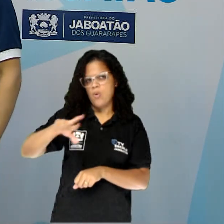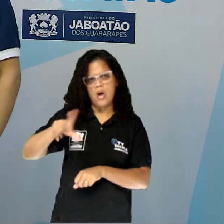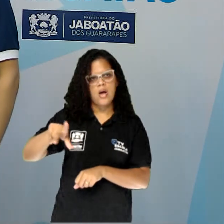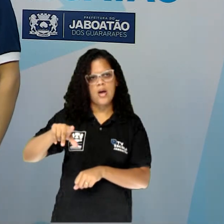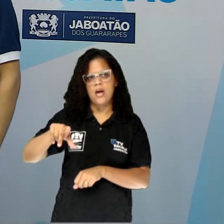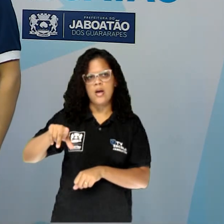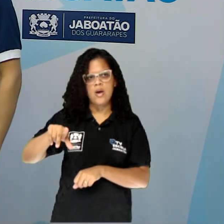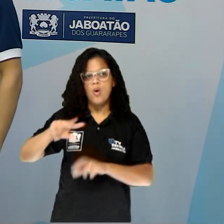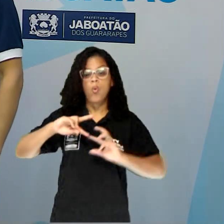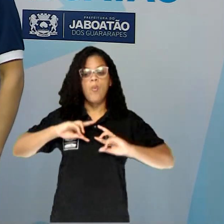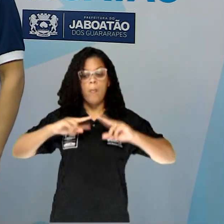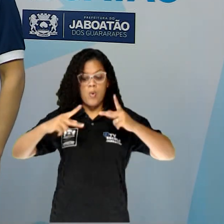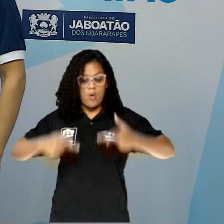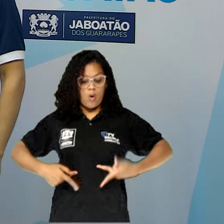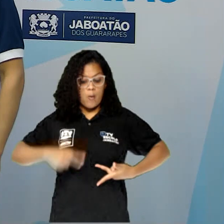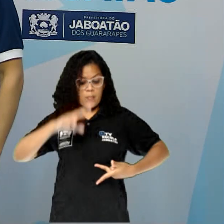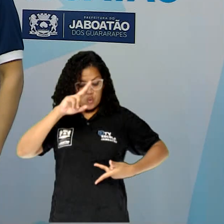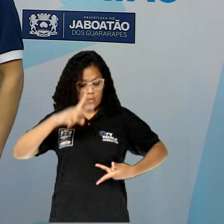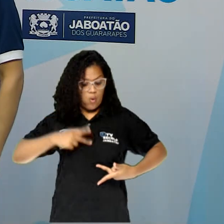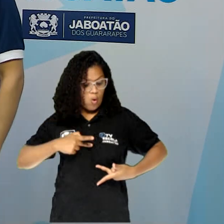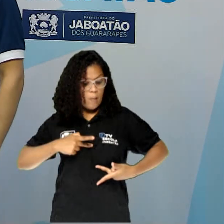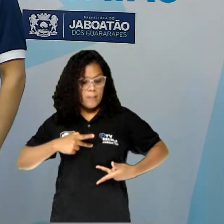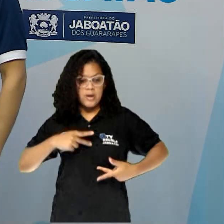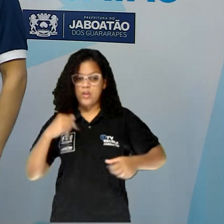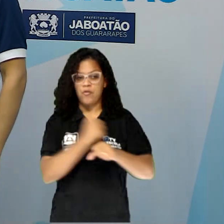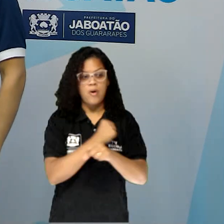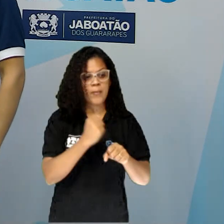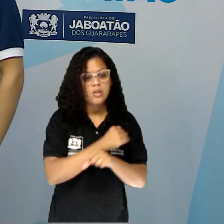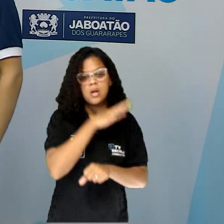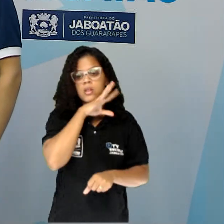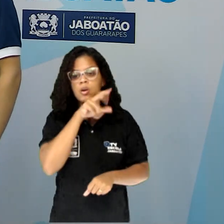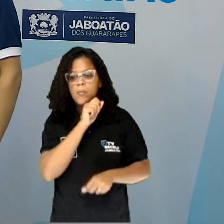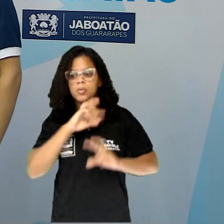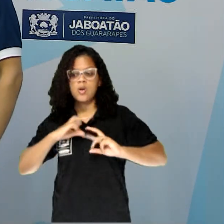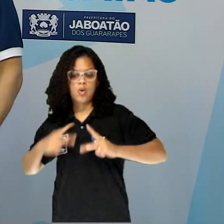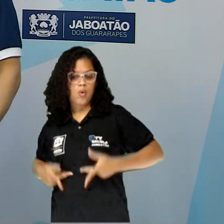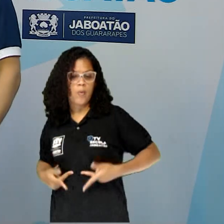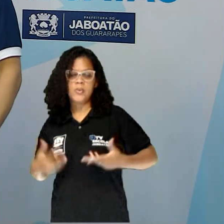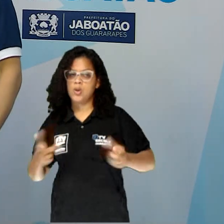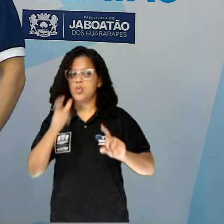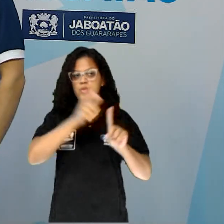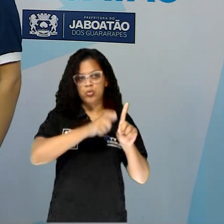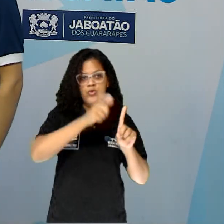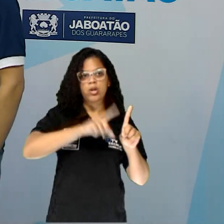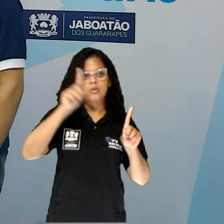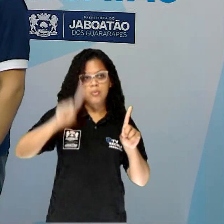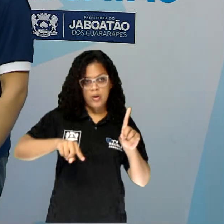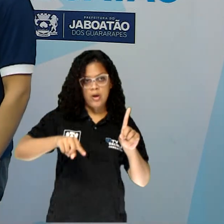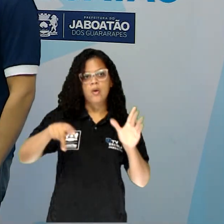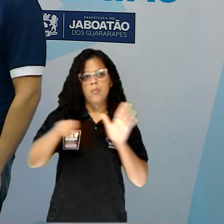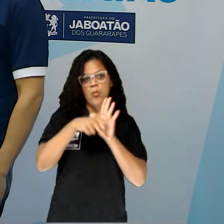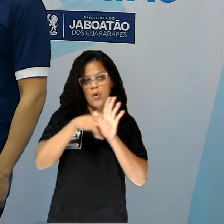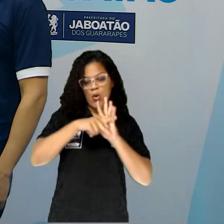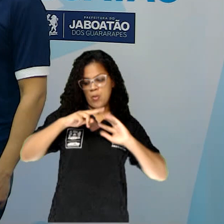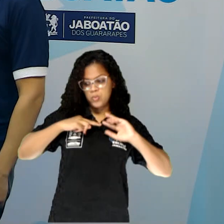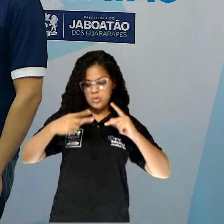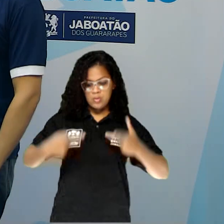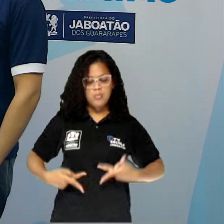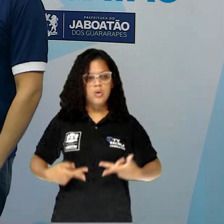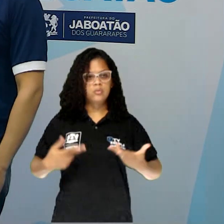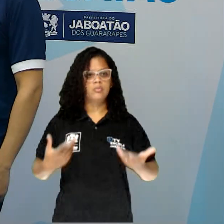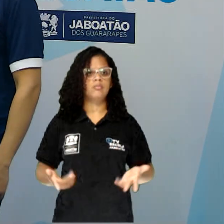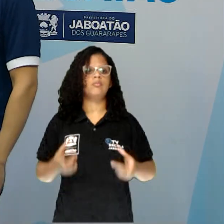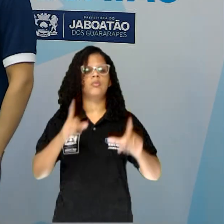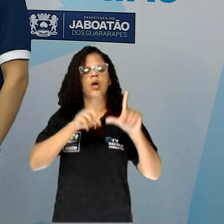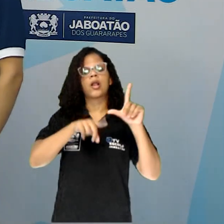o próprio homem. Então esse item também é falso, o sujeito não é esse, é o próprio homem. E por fim a letra E.